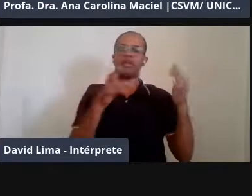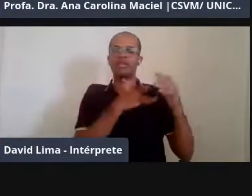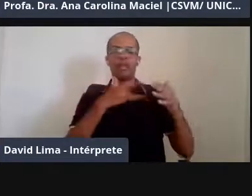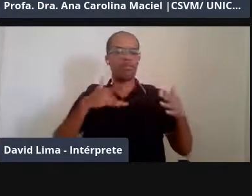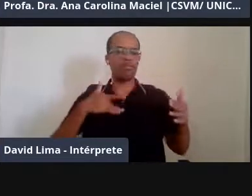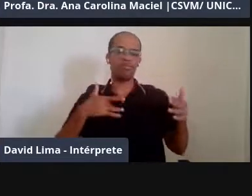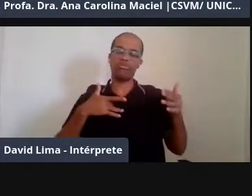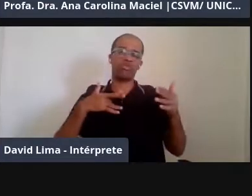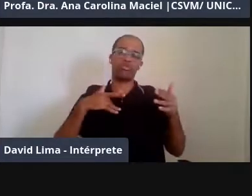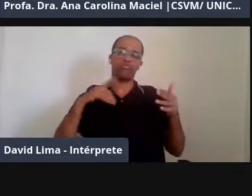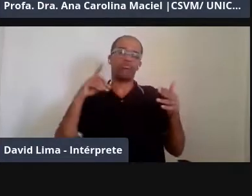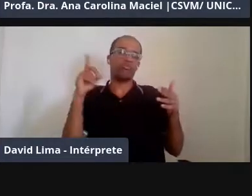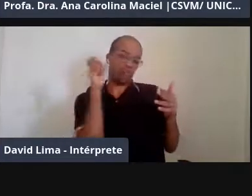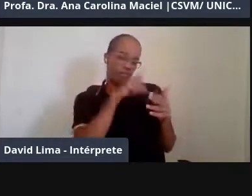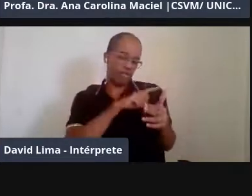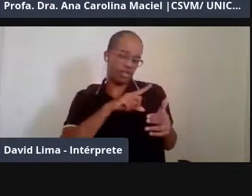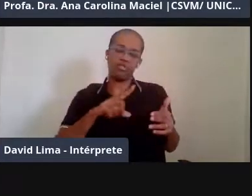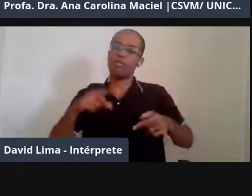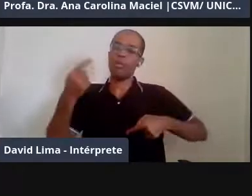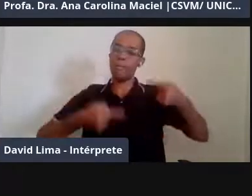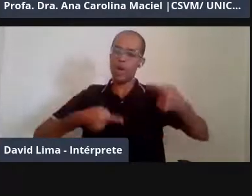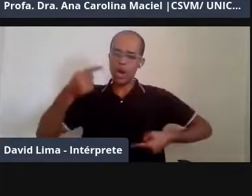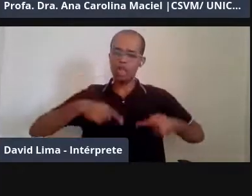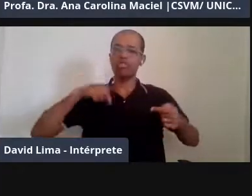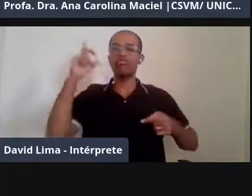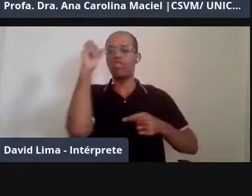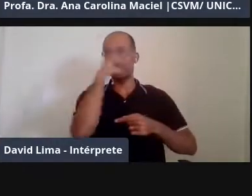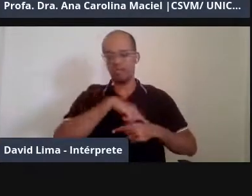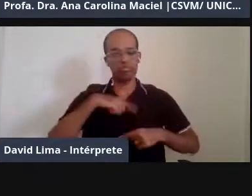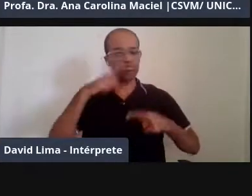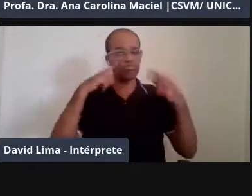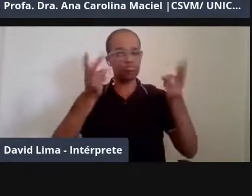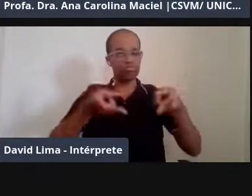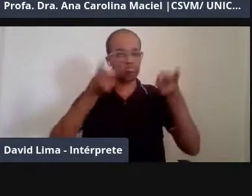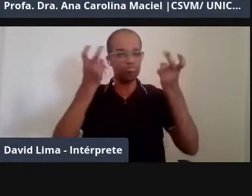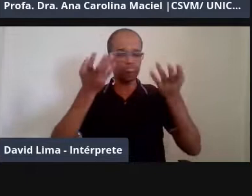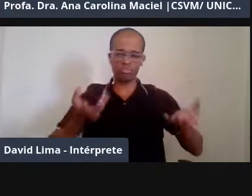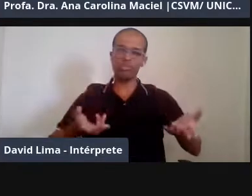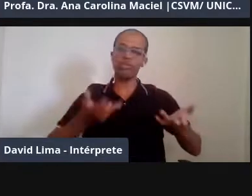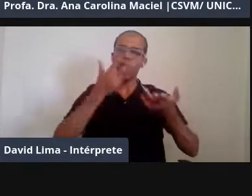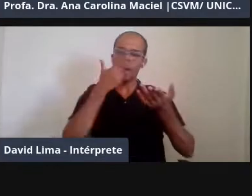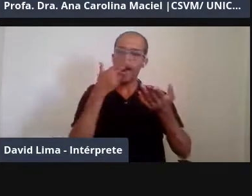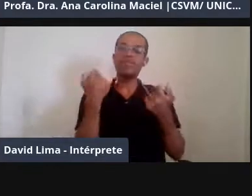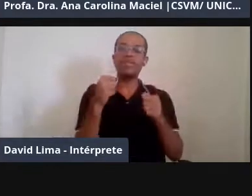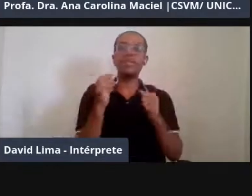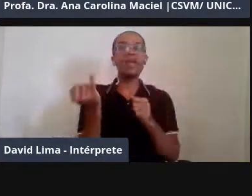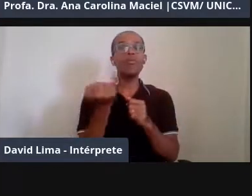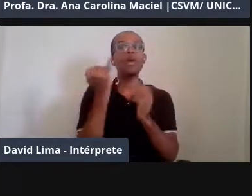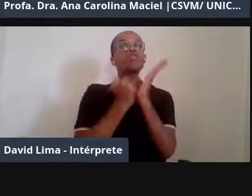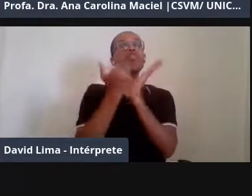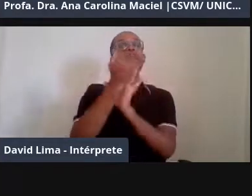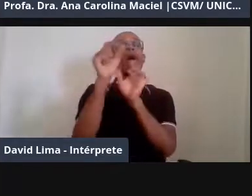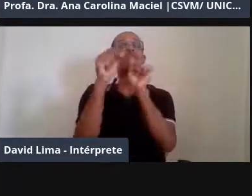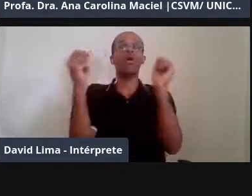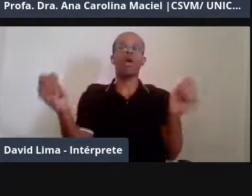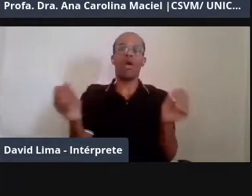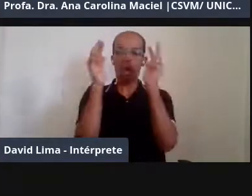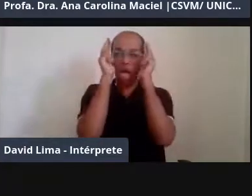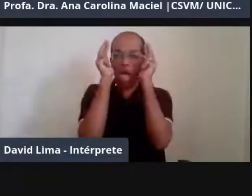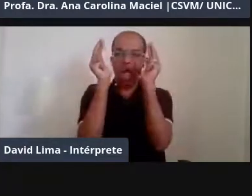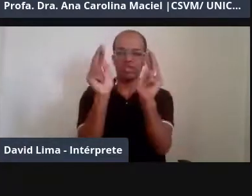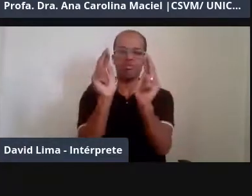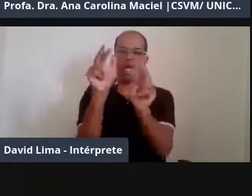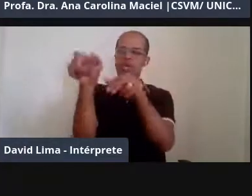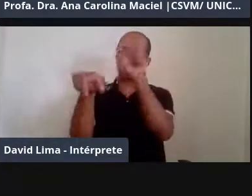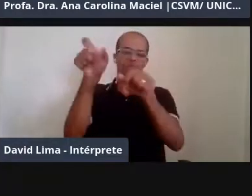políticas bastante desafiadoras, e eu acho que mais do que nunca a gente deve preservar o respeito ao outro. Né? Eu queria registrar